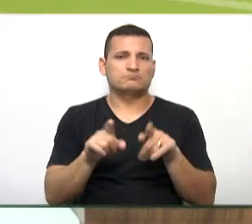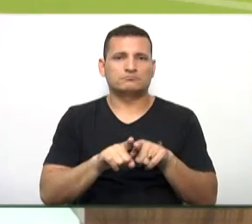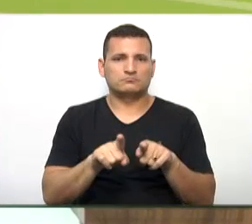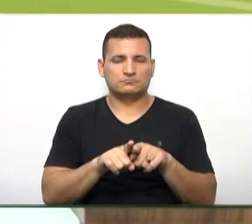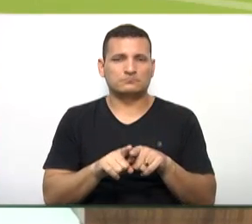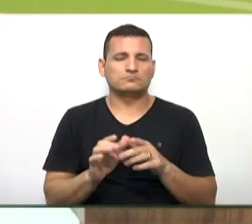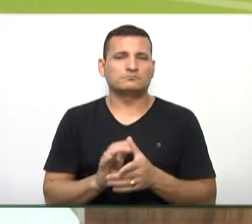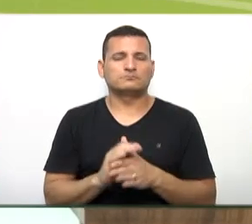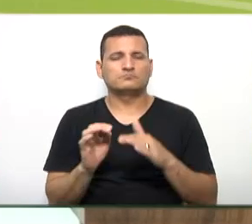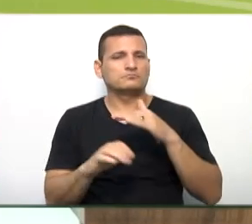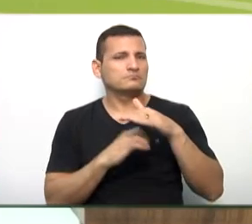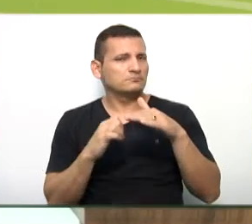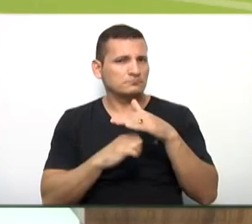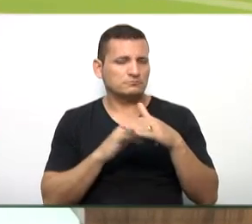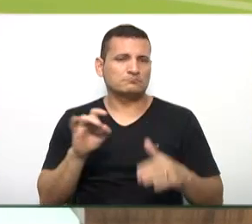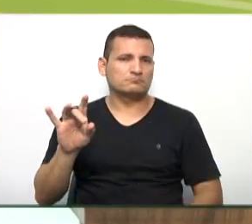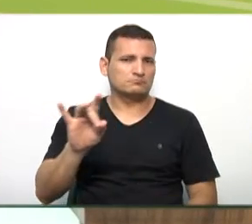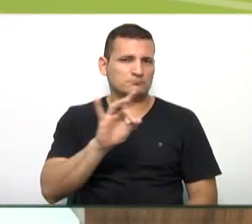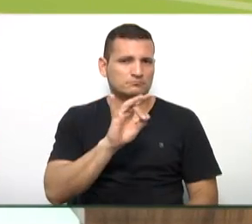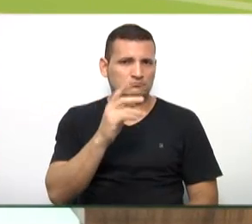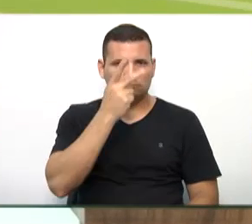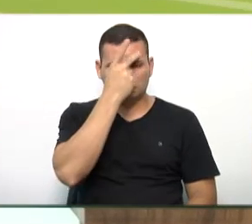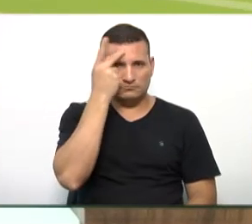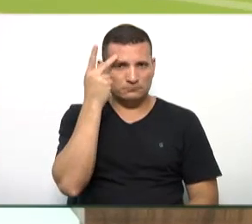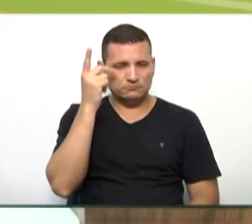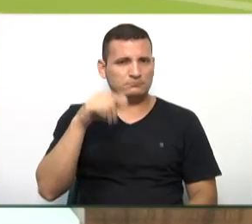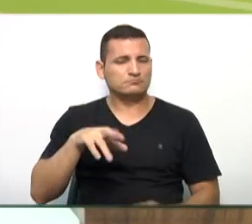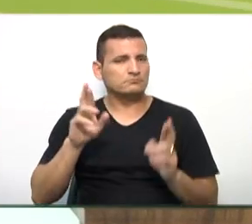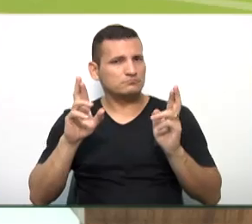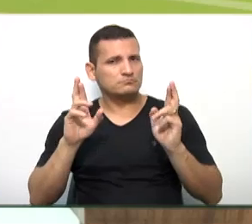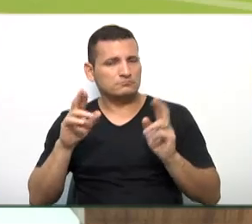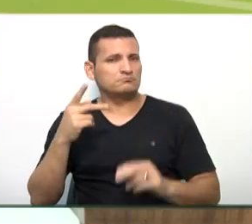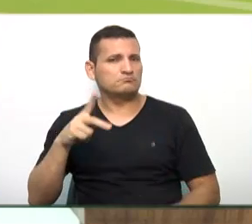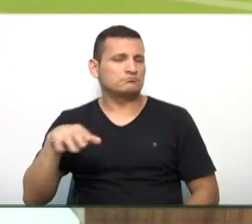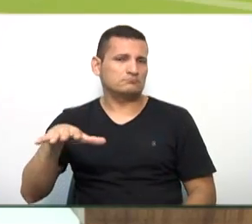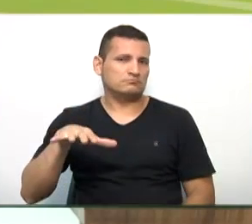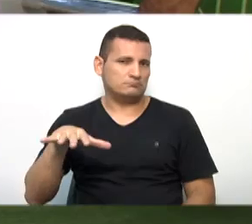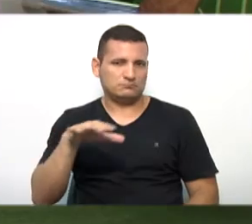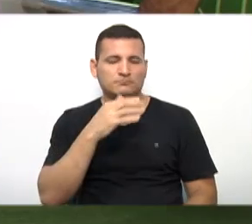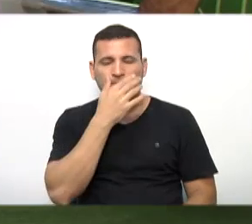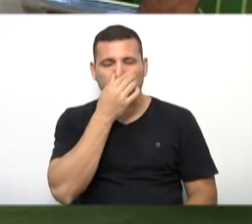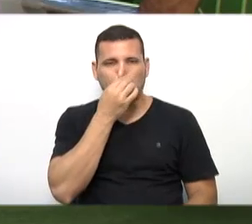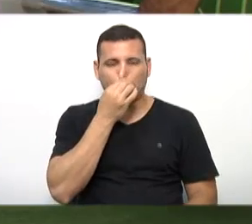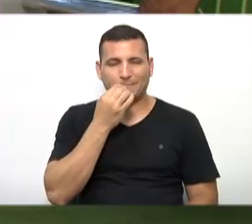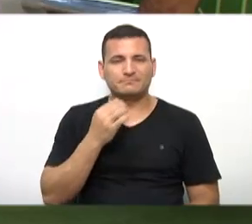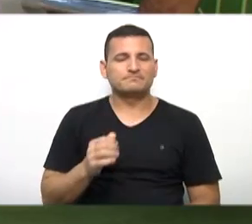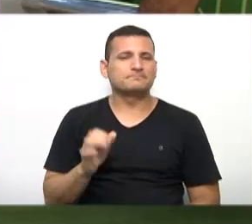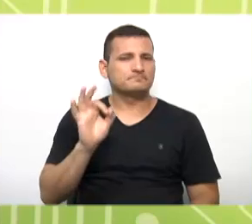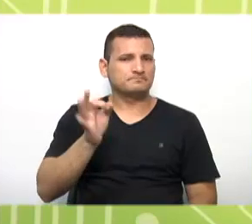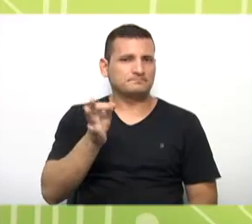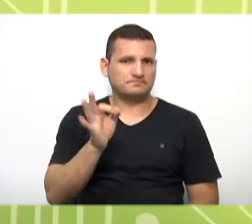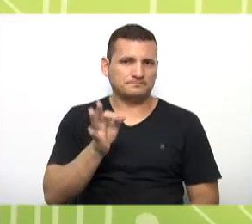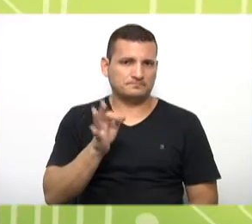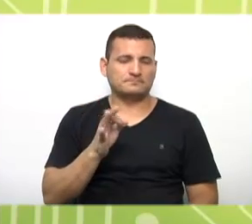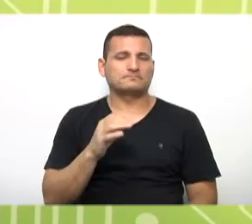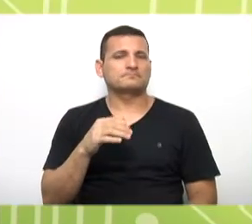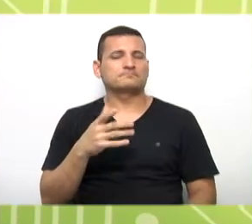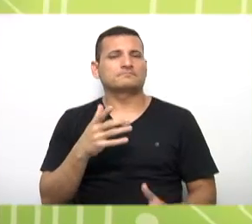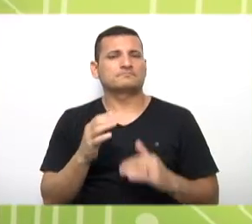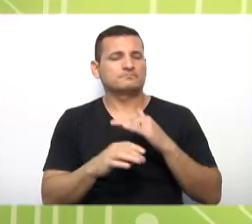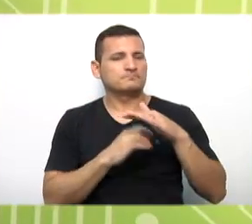questão empresarial, cada pessoa é responsável pelo seu setor. Exatamente. E aí na questão